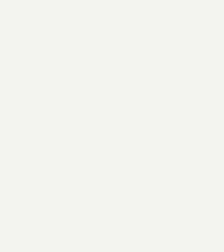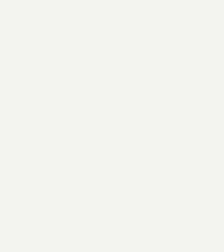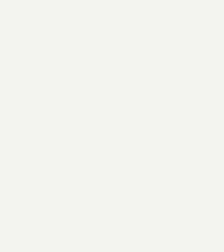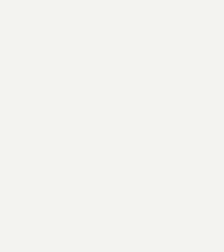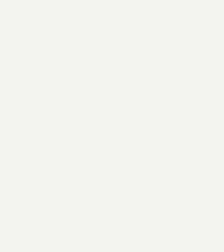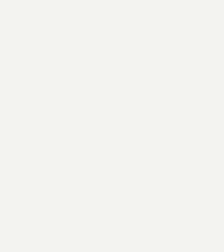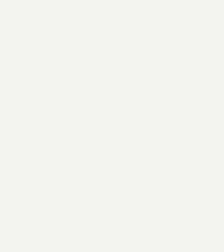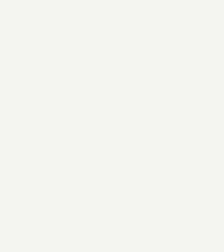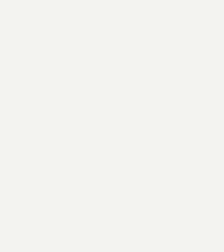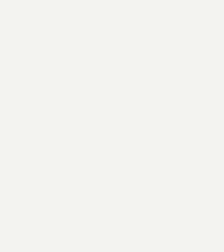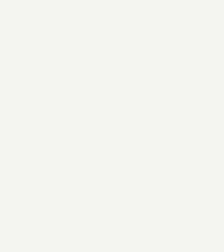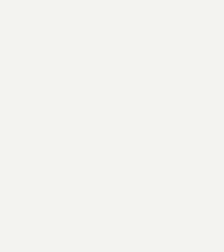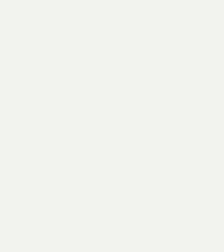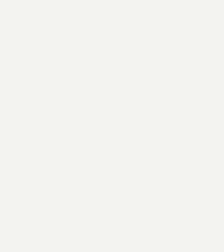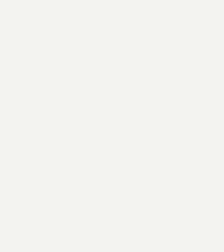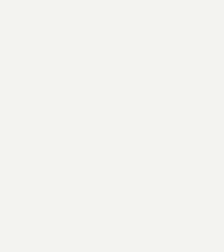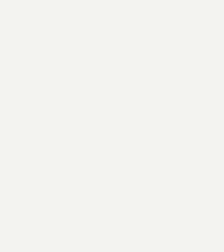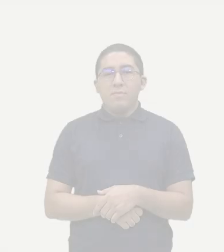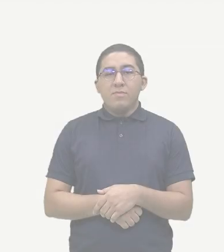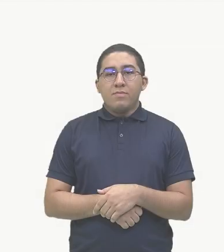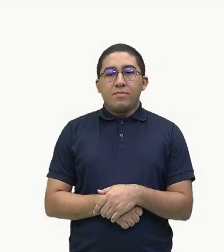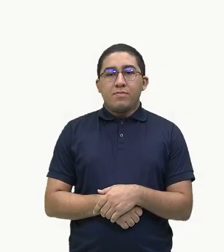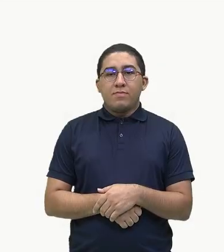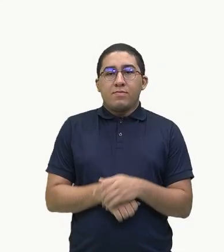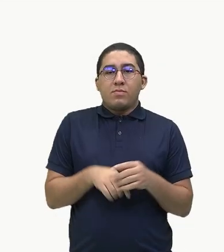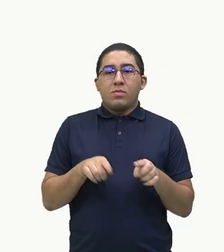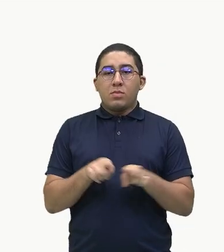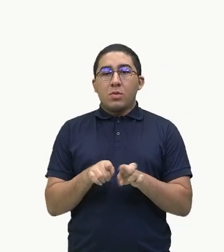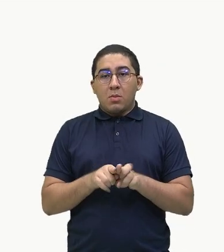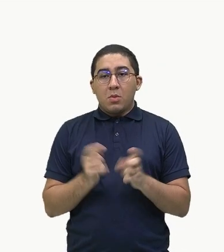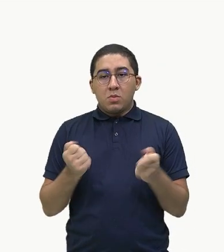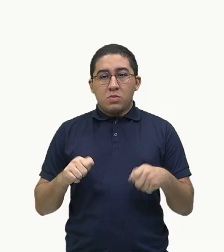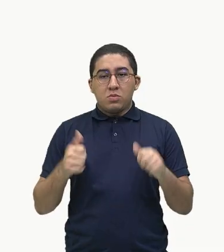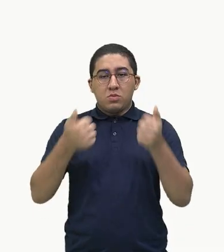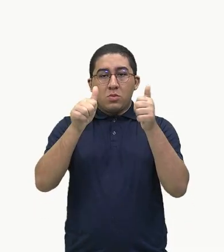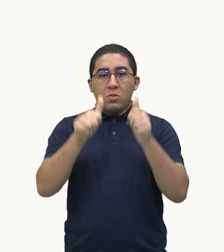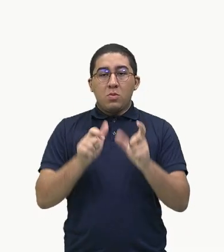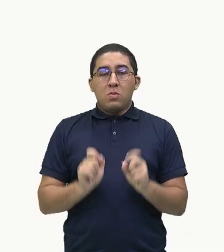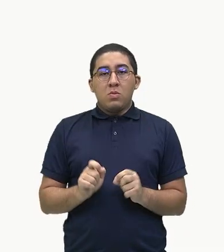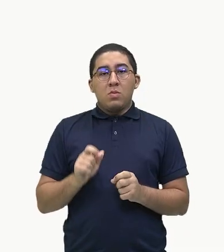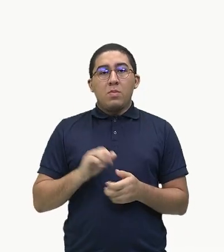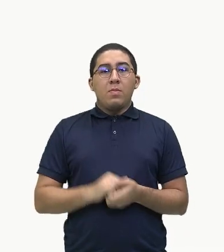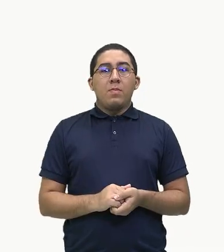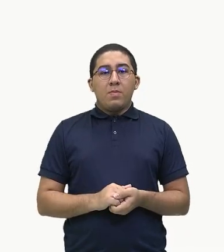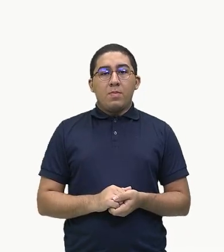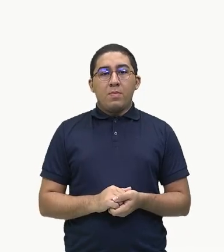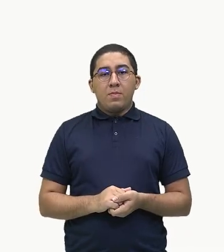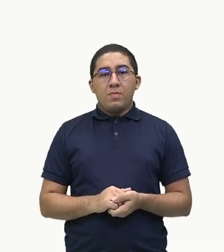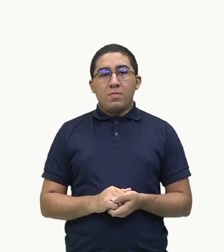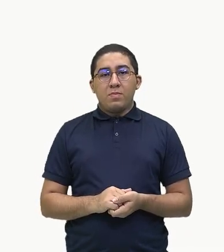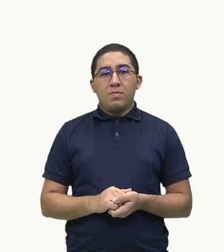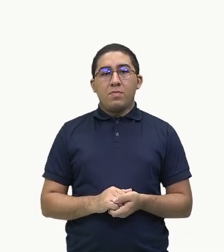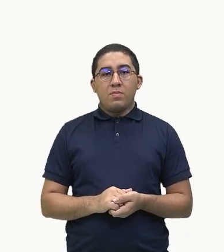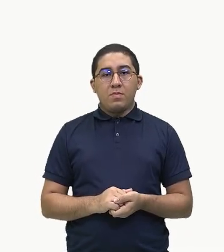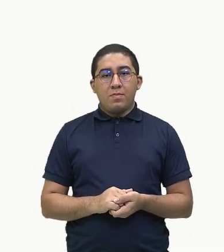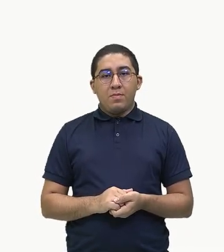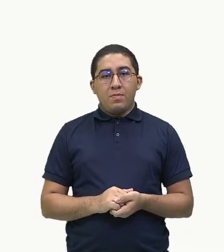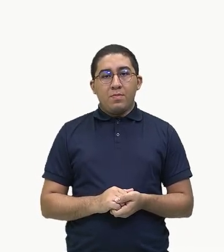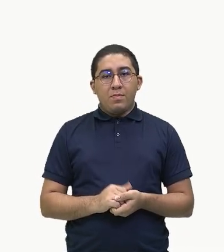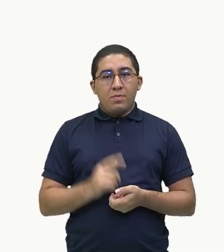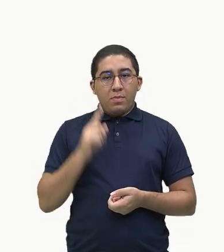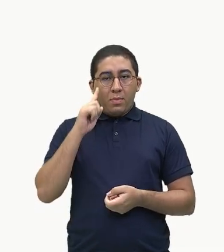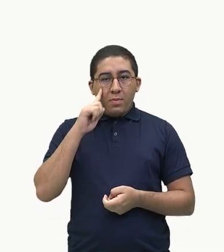que o ponto mais extremo do território brasileiro, a leste, que é o